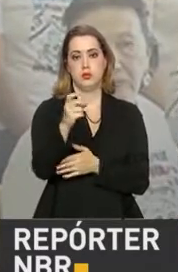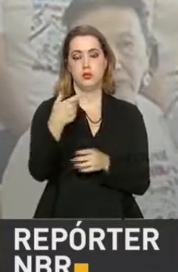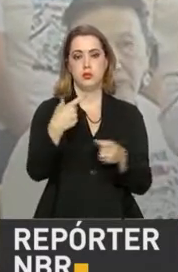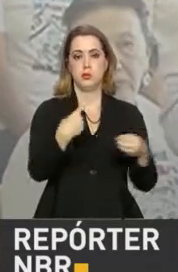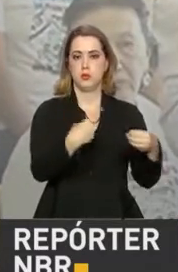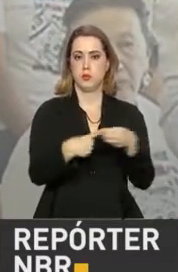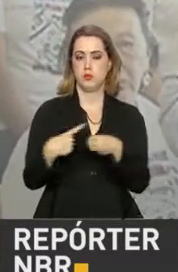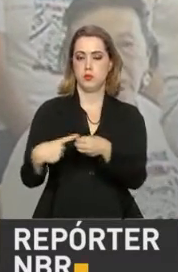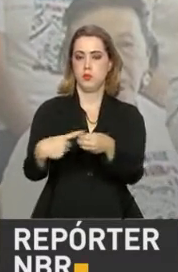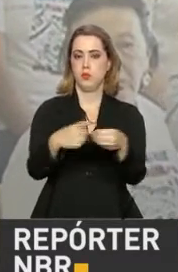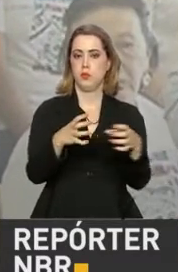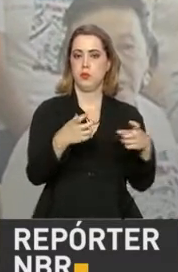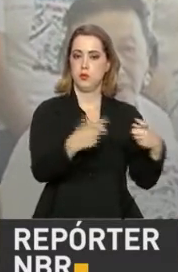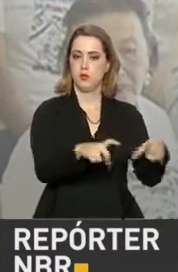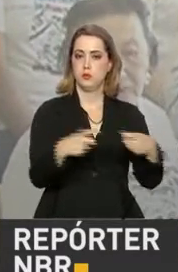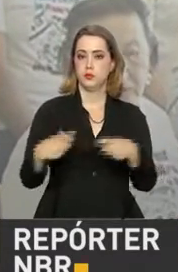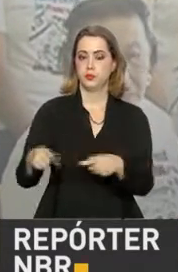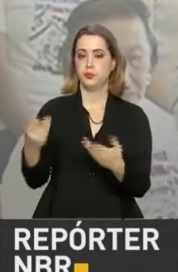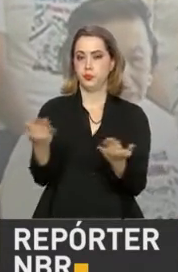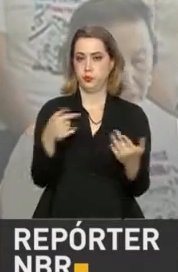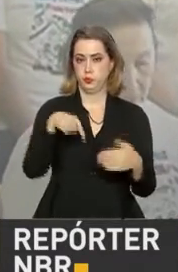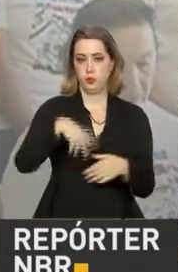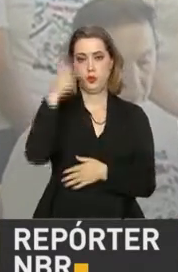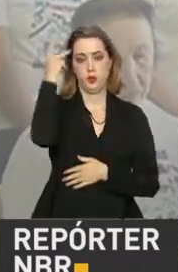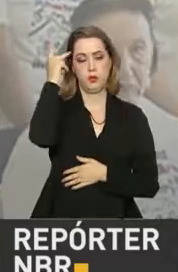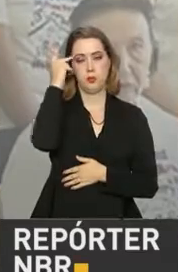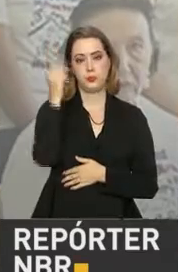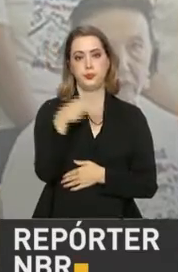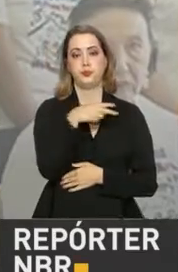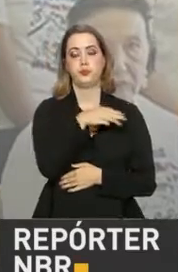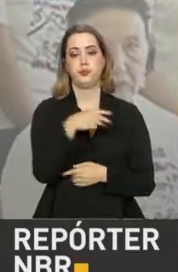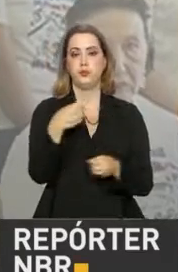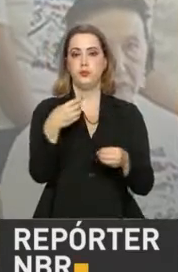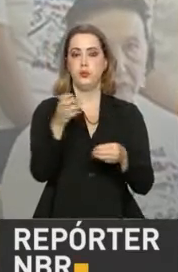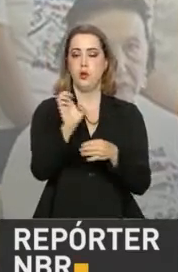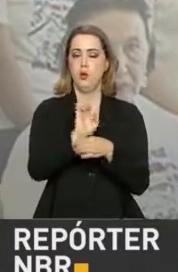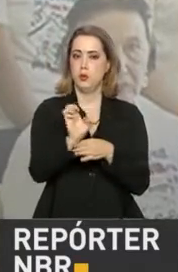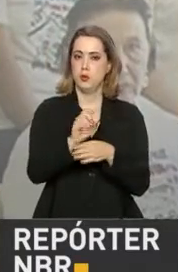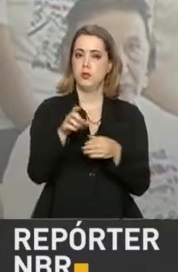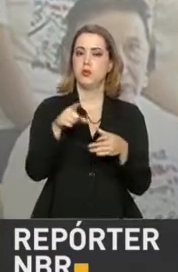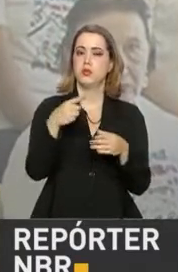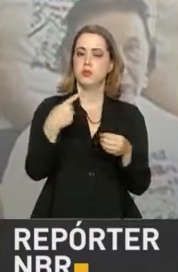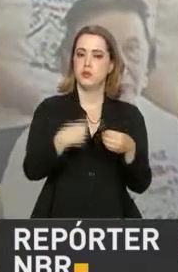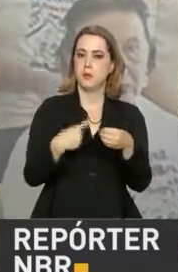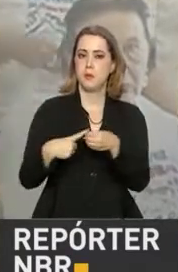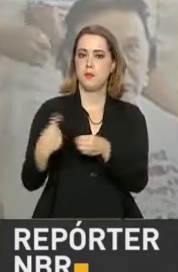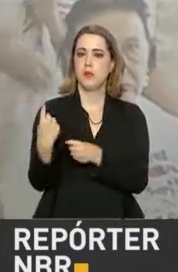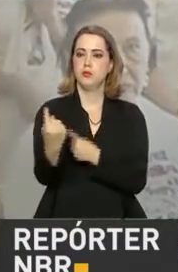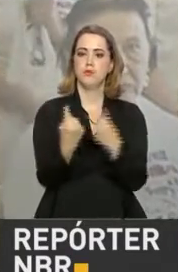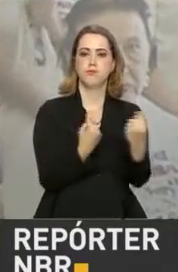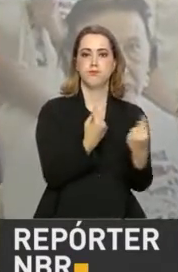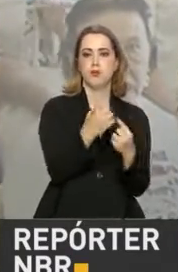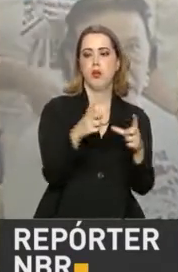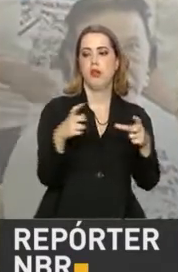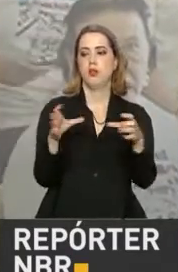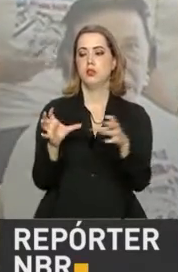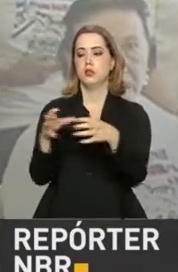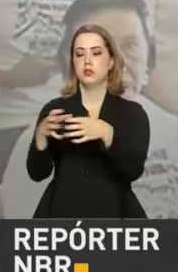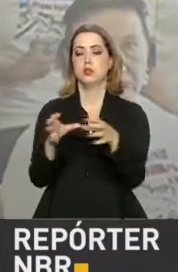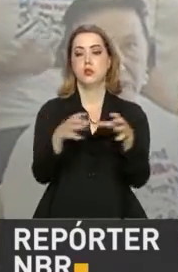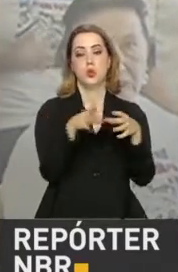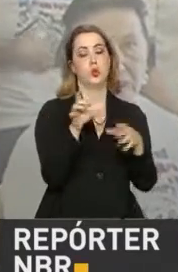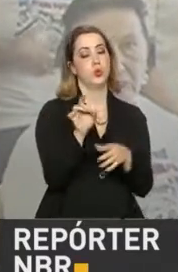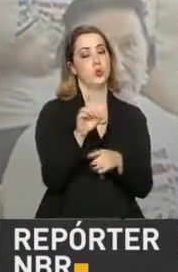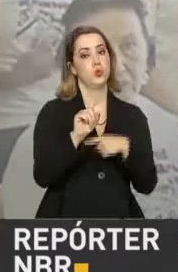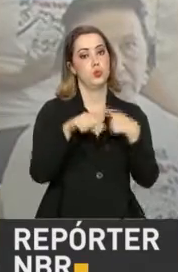como esse aqui da zona leste em nota a secretaria municipal de cultura explica que cada instituição só vai receber o